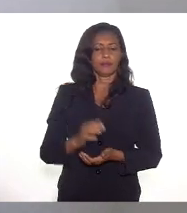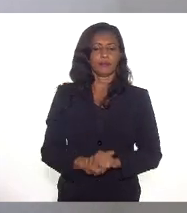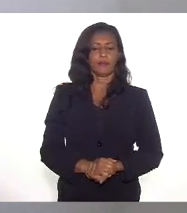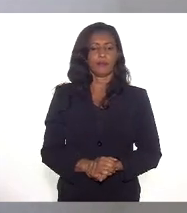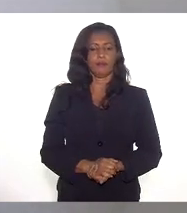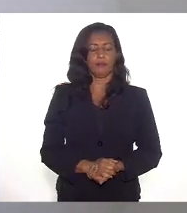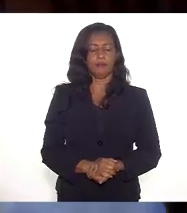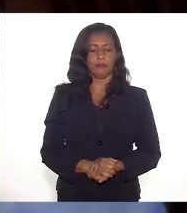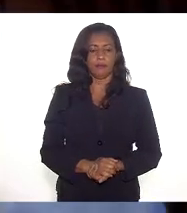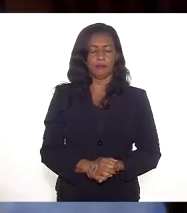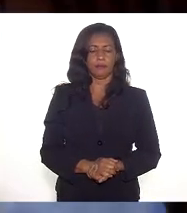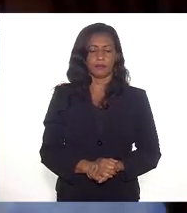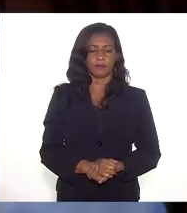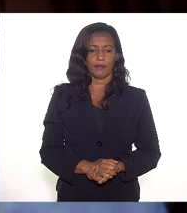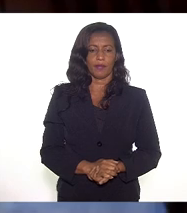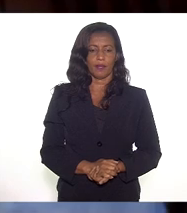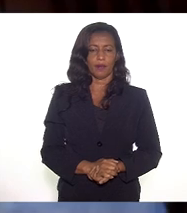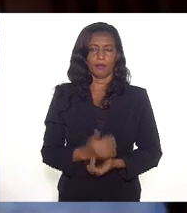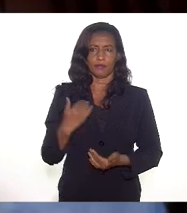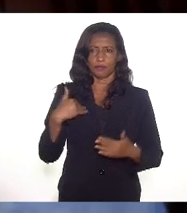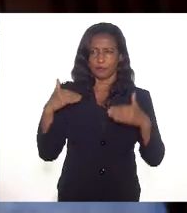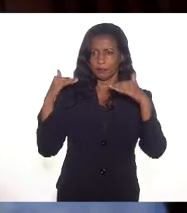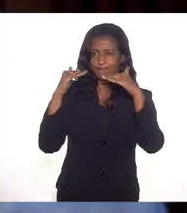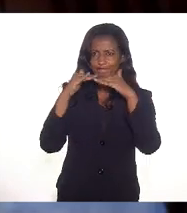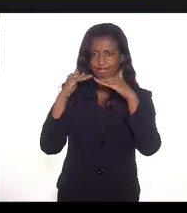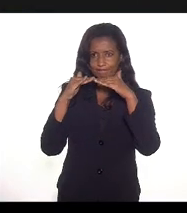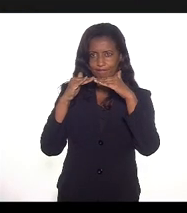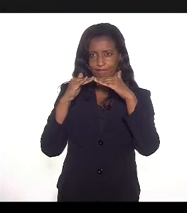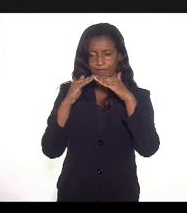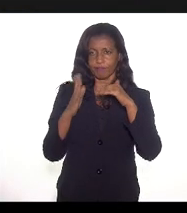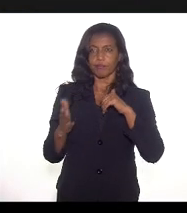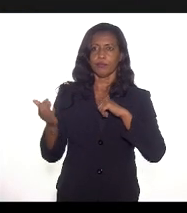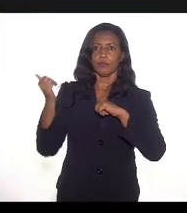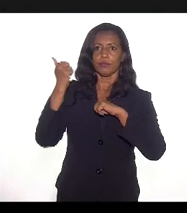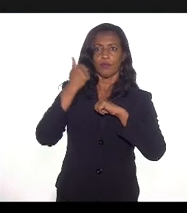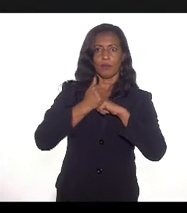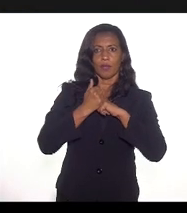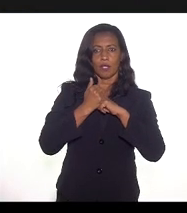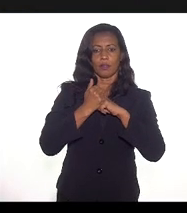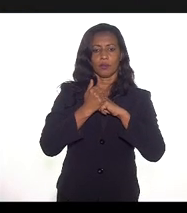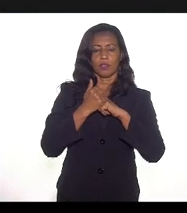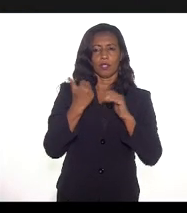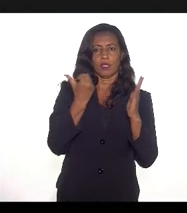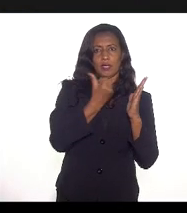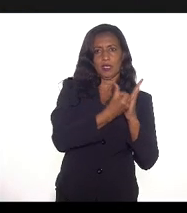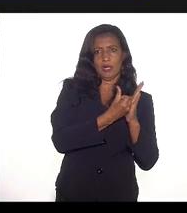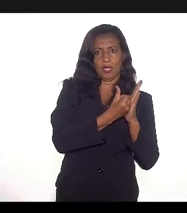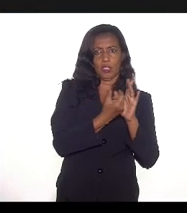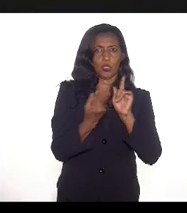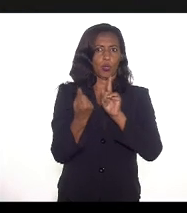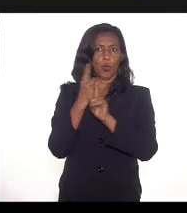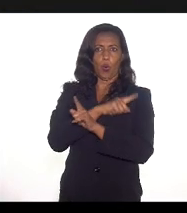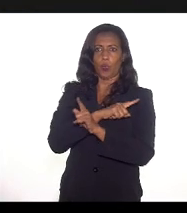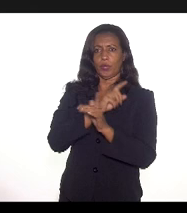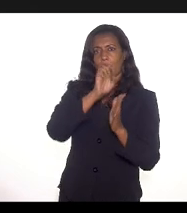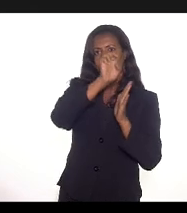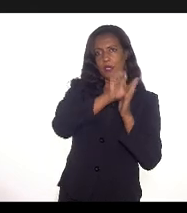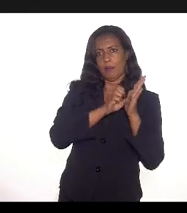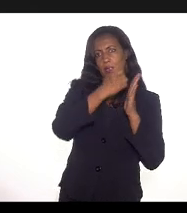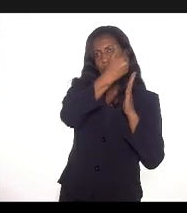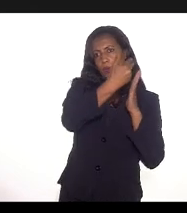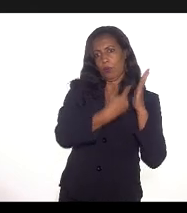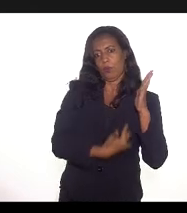O presidente, o parecer é favorável com subemenda à emenda 6, contrário às demais emendas, concluindo com substitutivo.